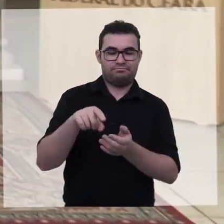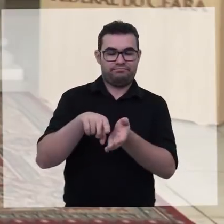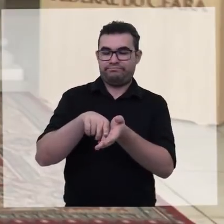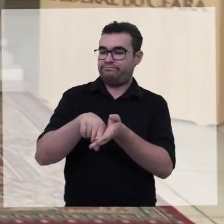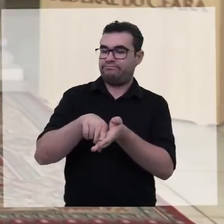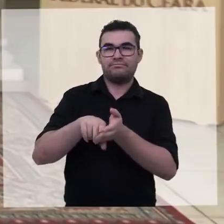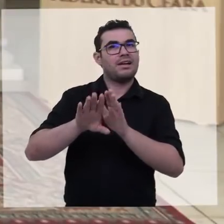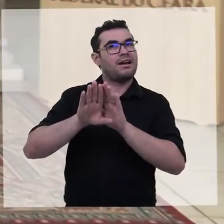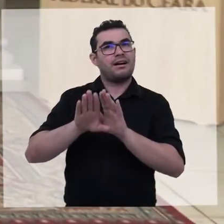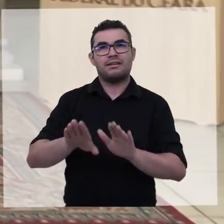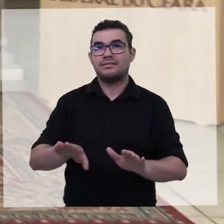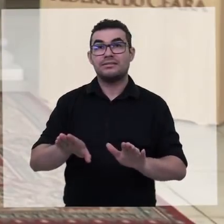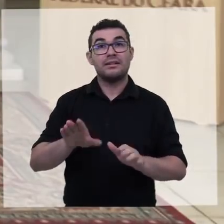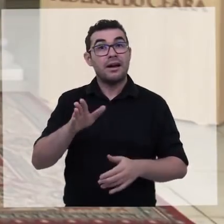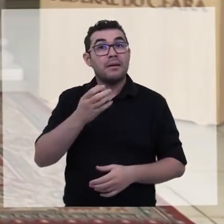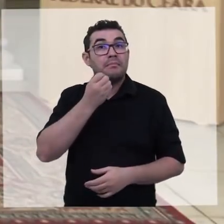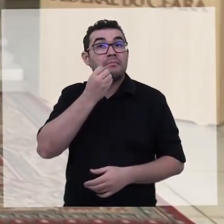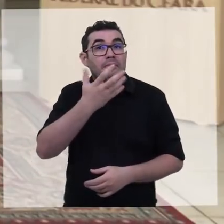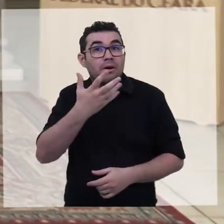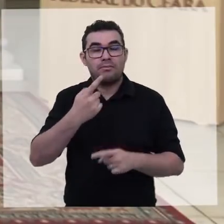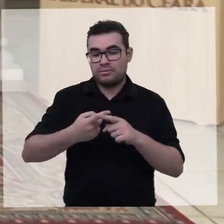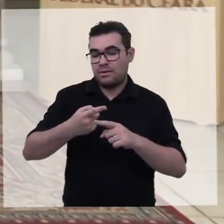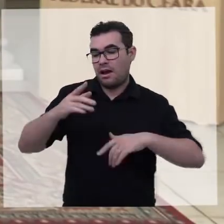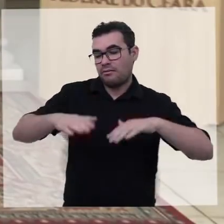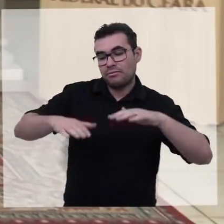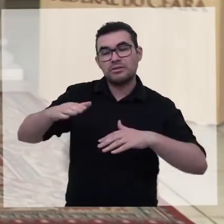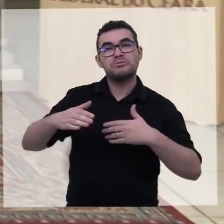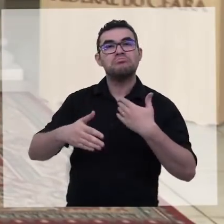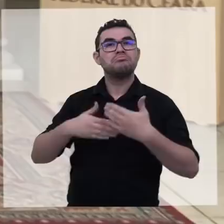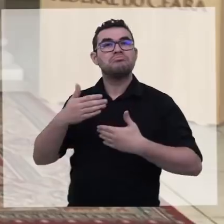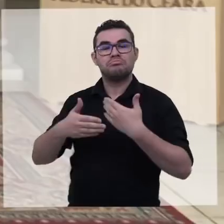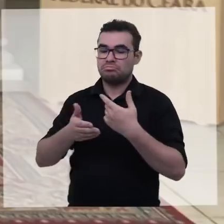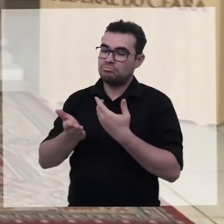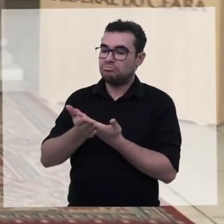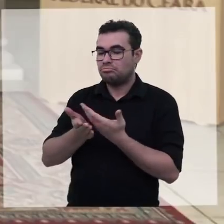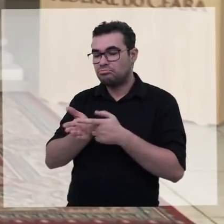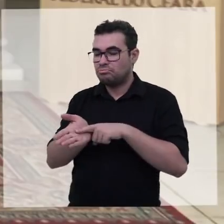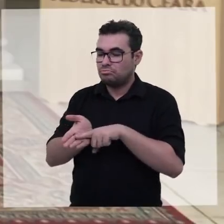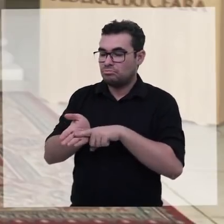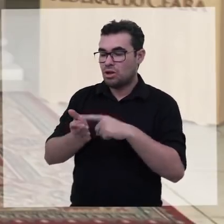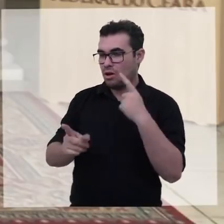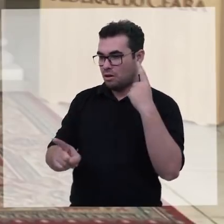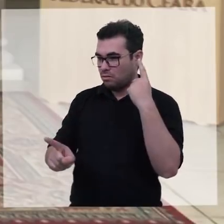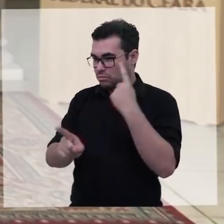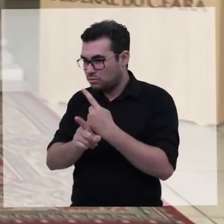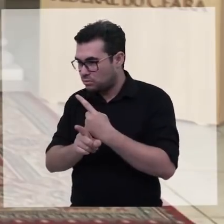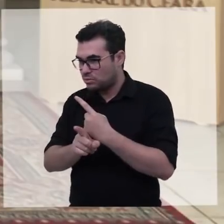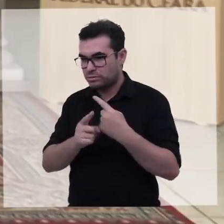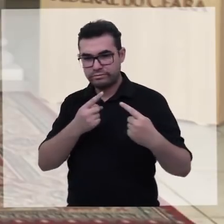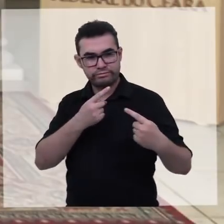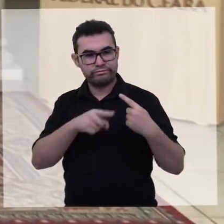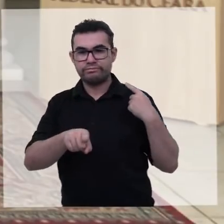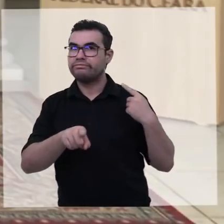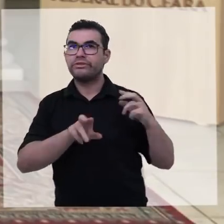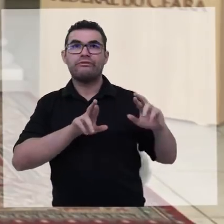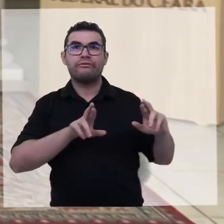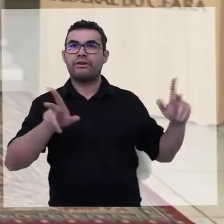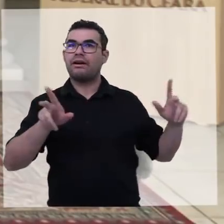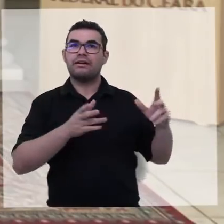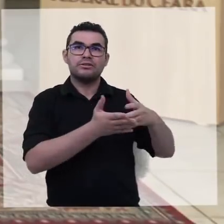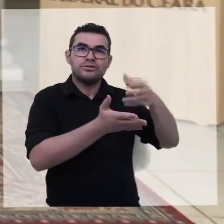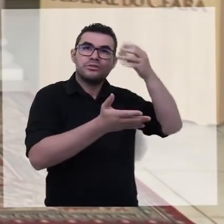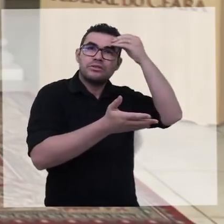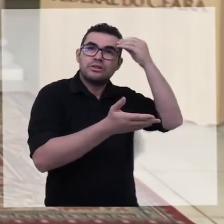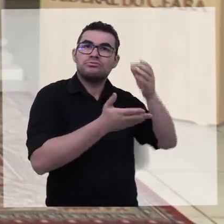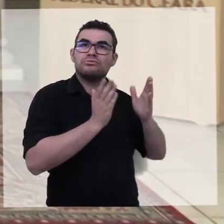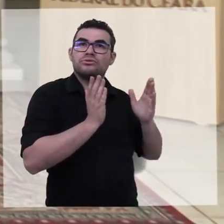é você descobrir algo, você encontrar algo que foge o que a literatura já cita. Confesso, você tem medo.